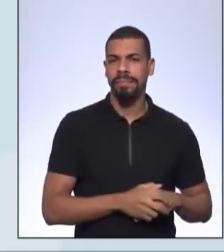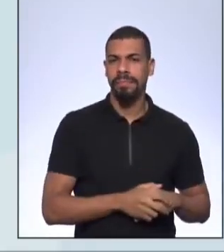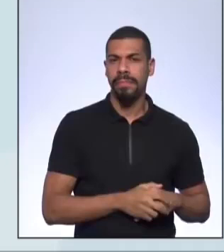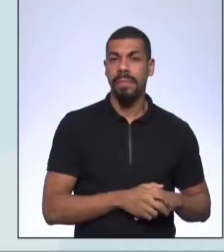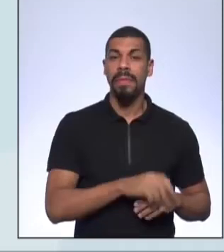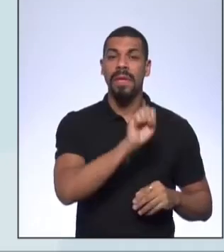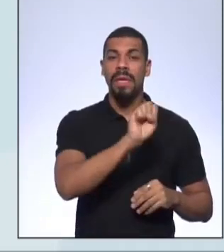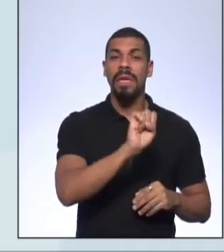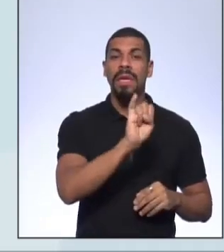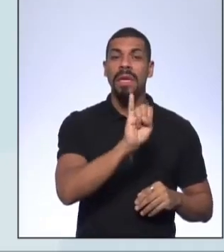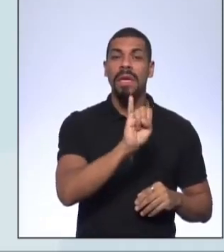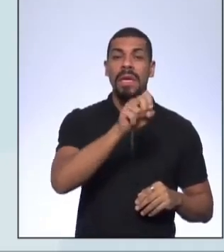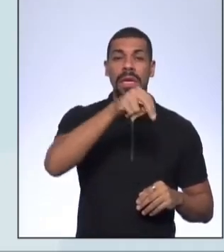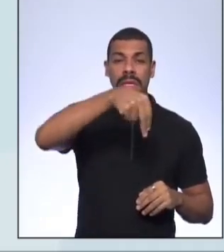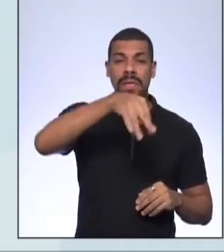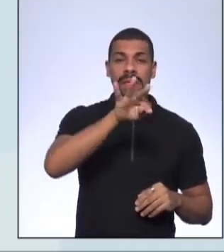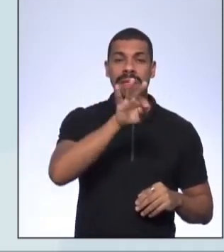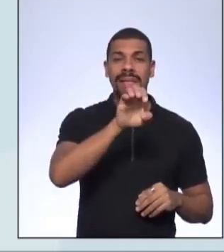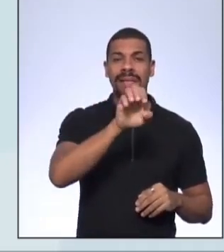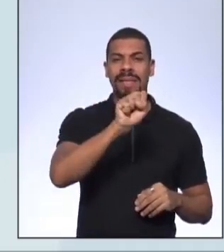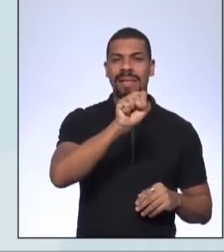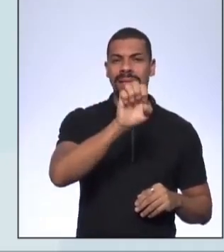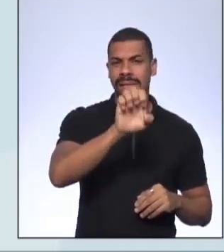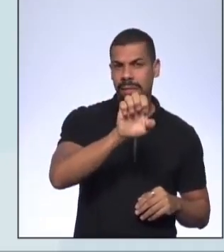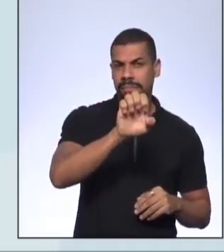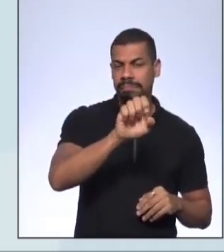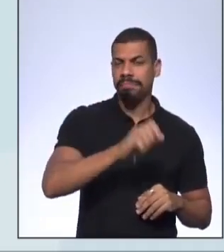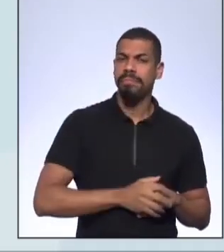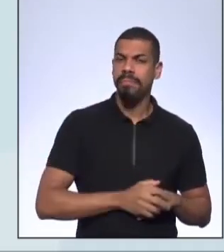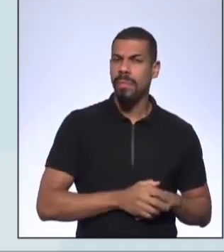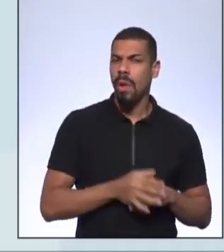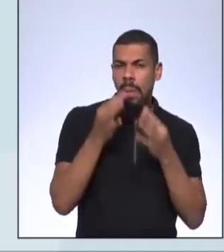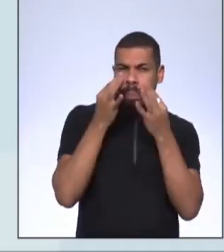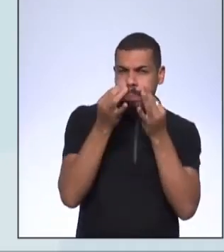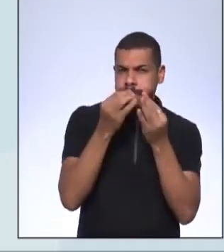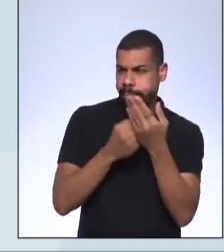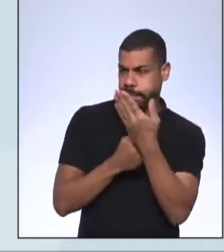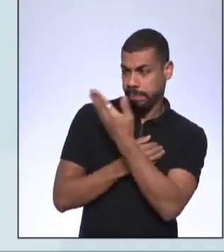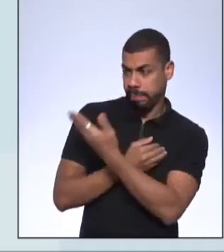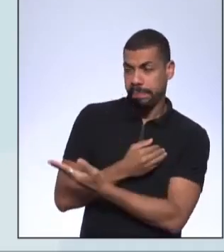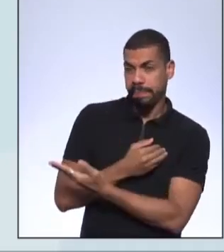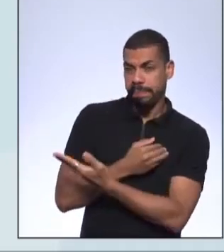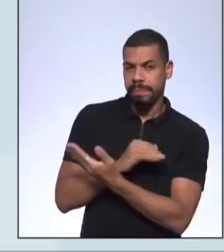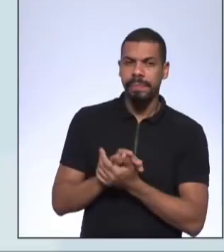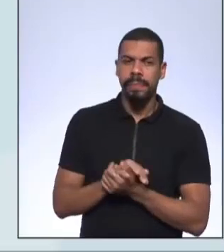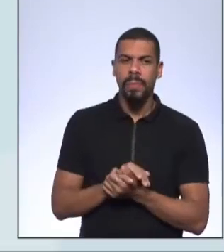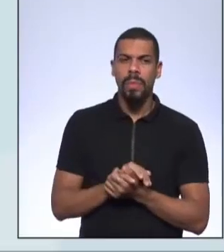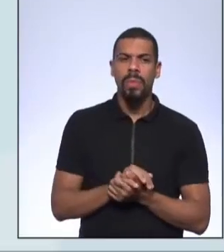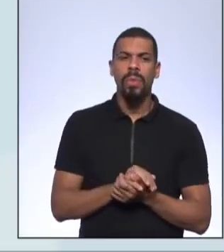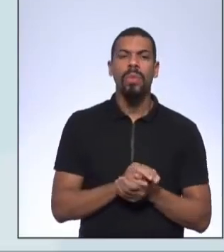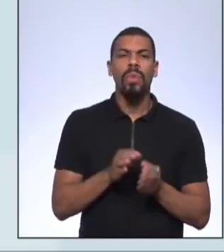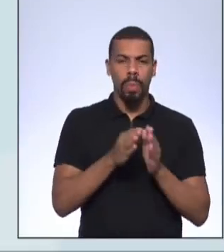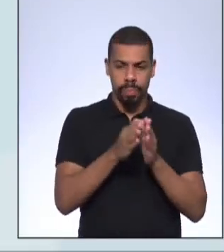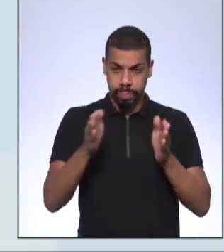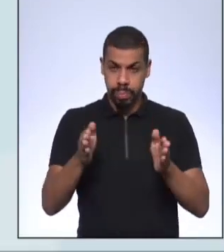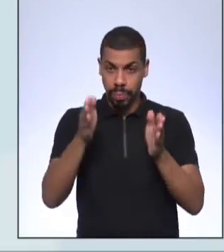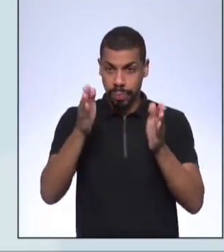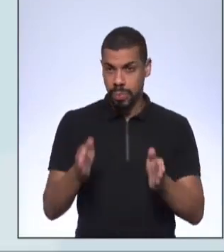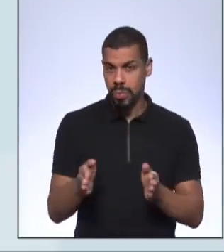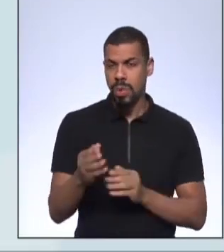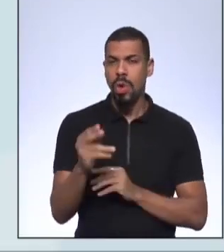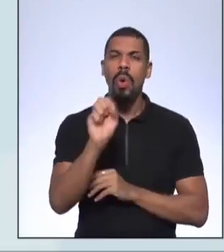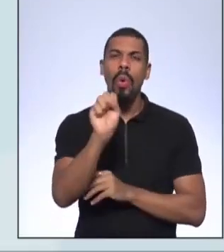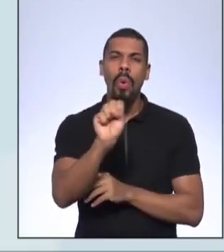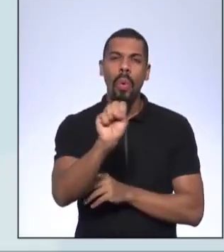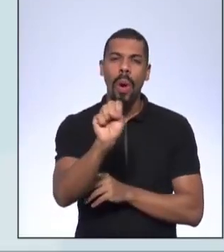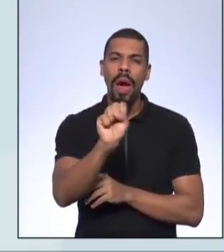sintetizar o material genético, ele vai duplicar o material genético. Observe aí, olha, no período S, que está a duplicação do DNA